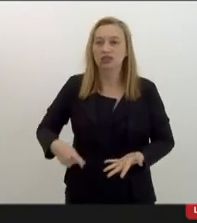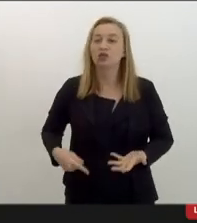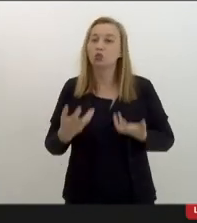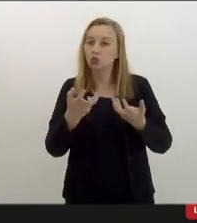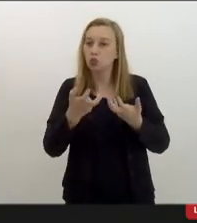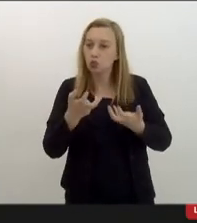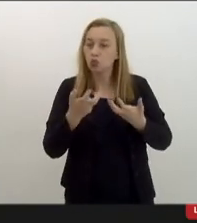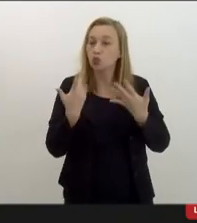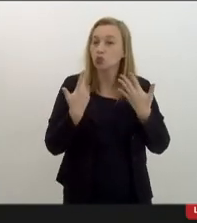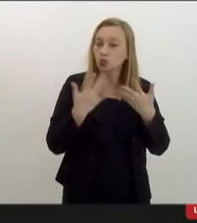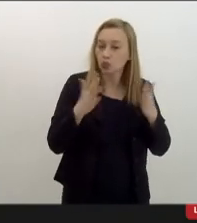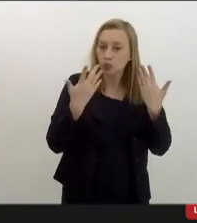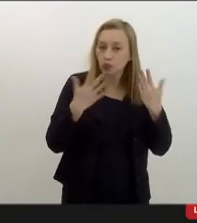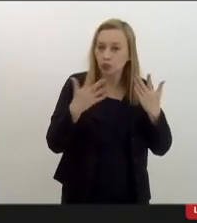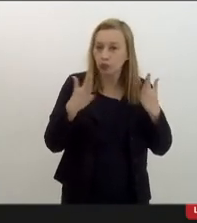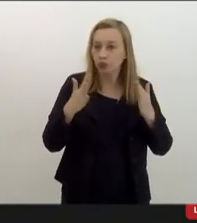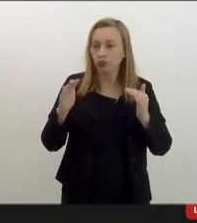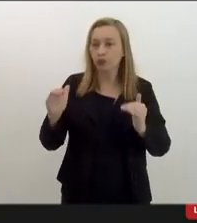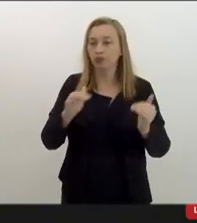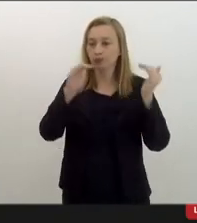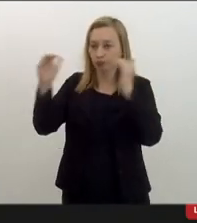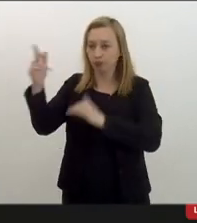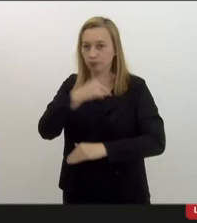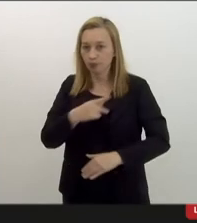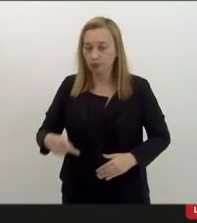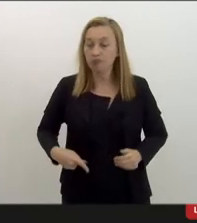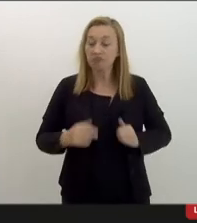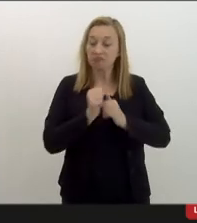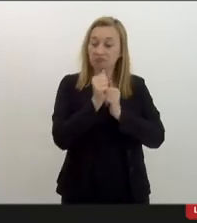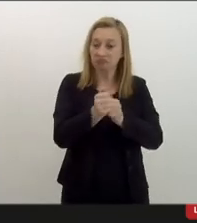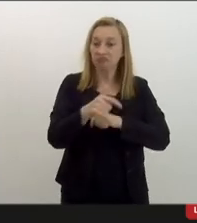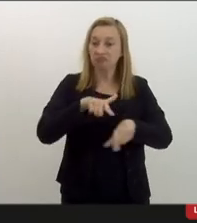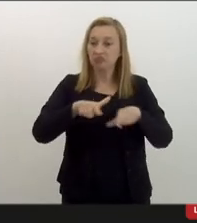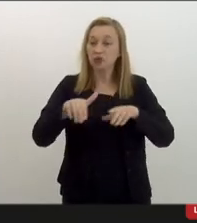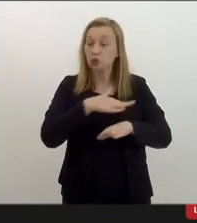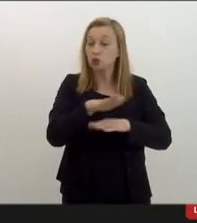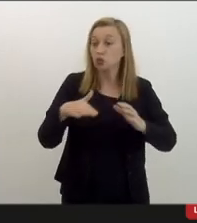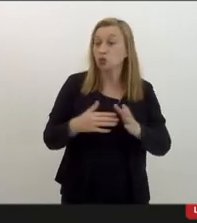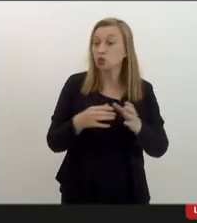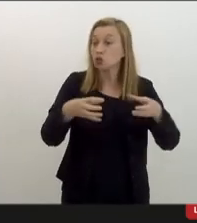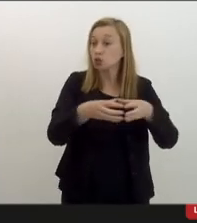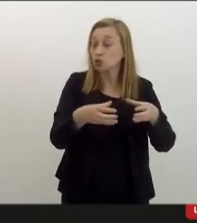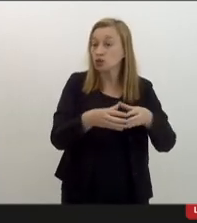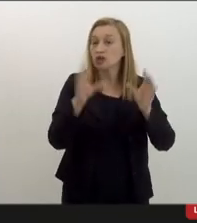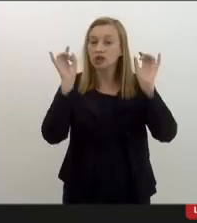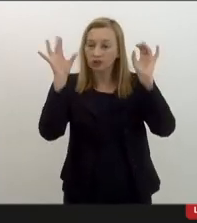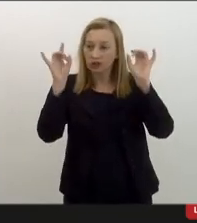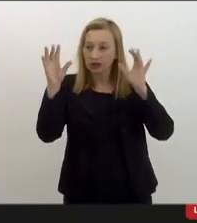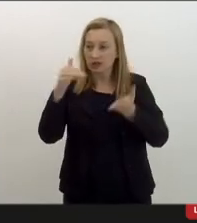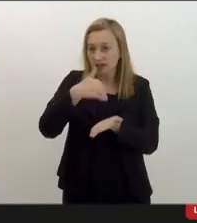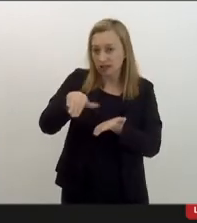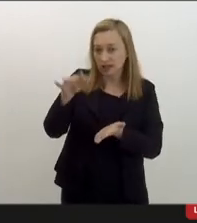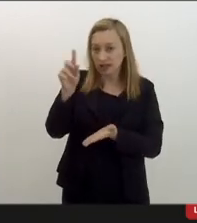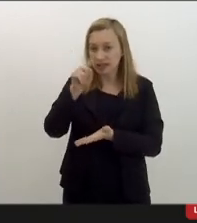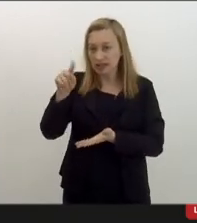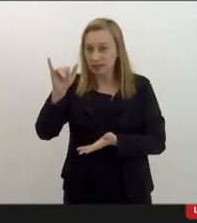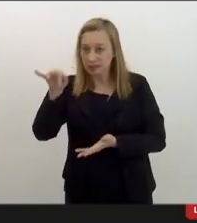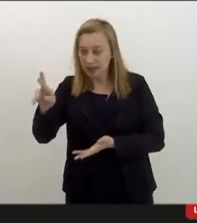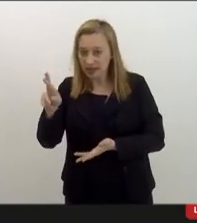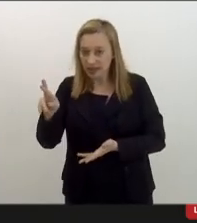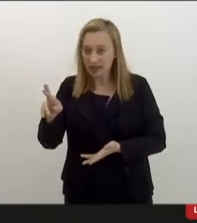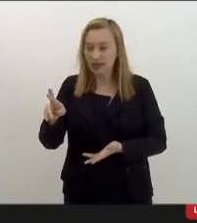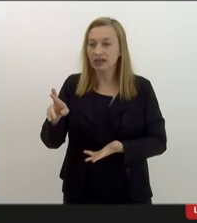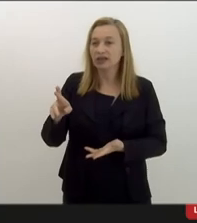queria parabenizar a vossa excelência mais uma vez pela condução toda equipe e em especial nosso secretários da mídia e